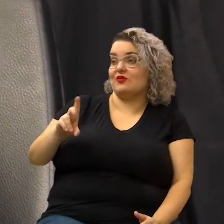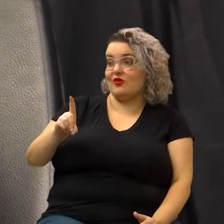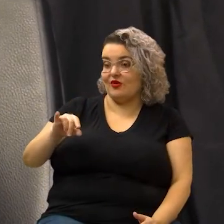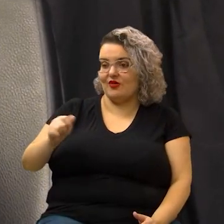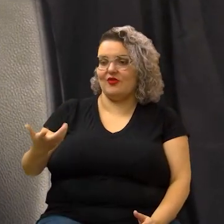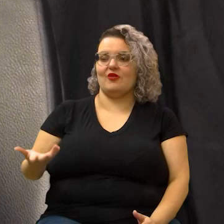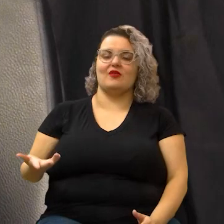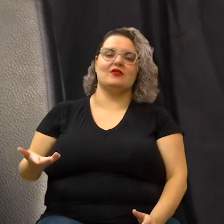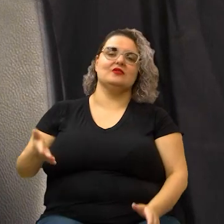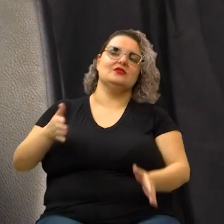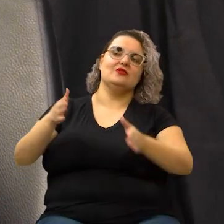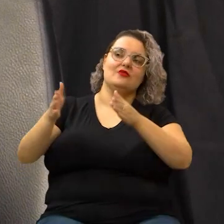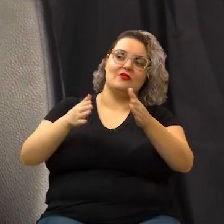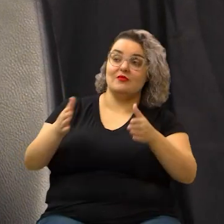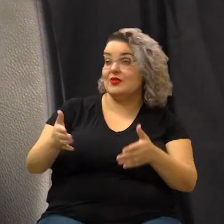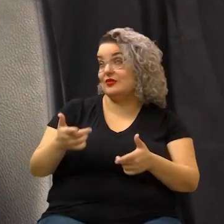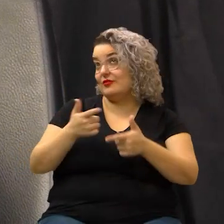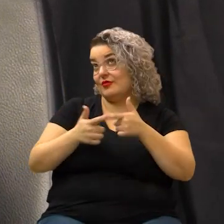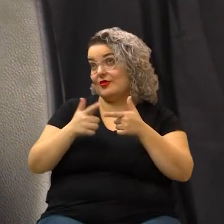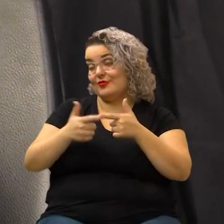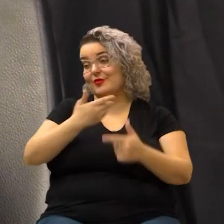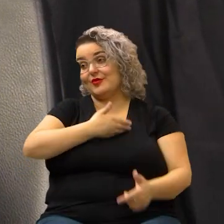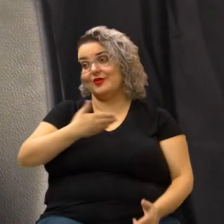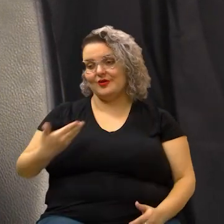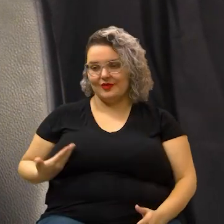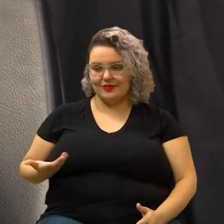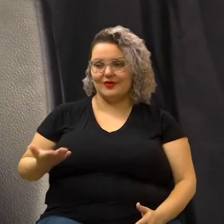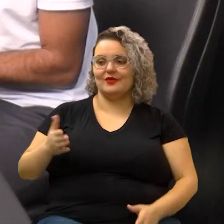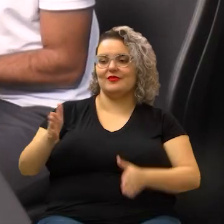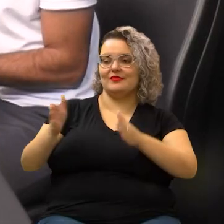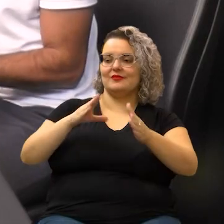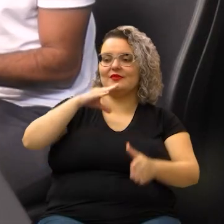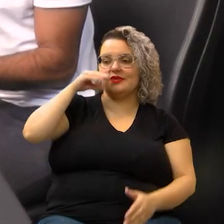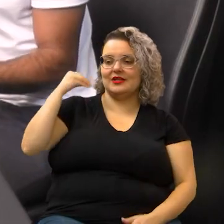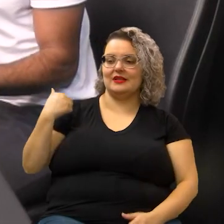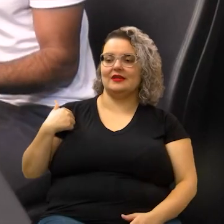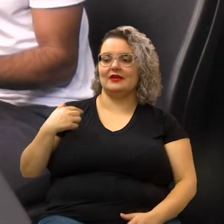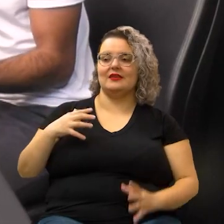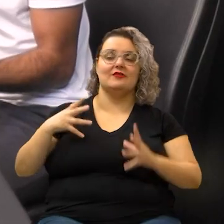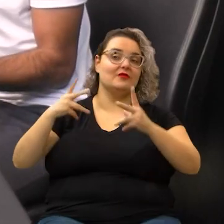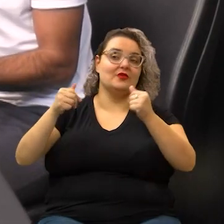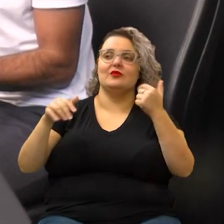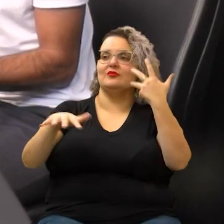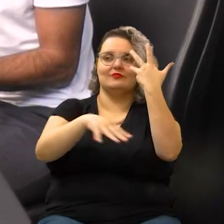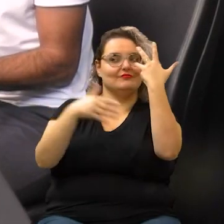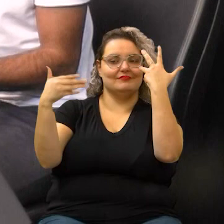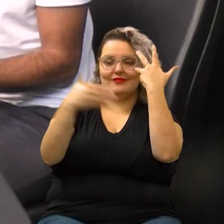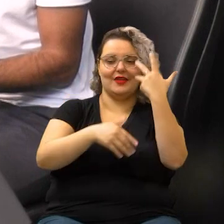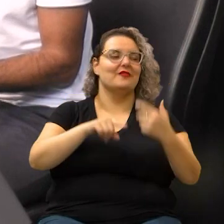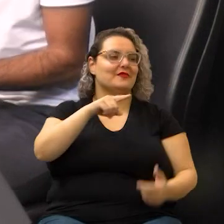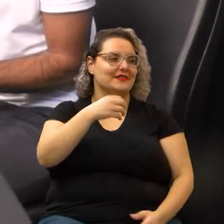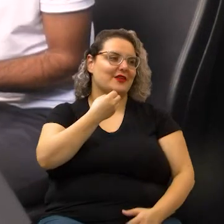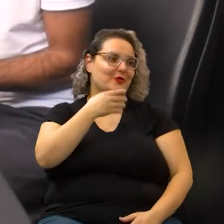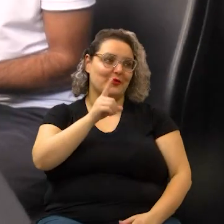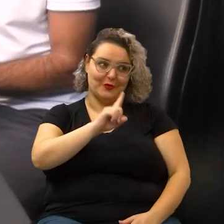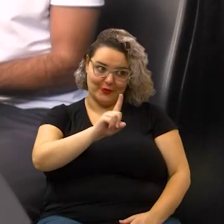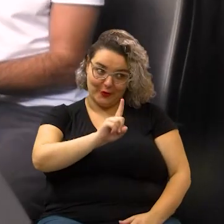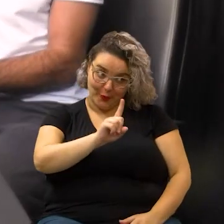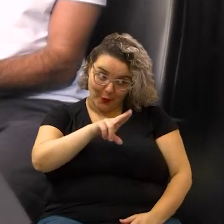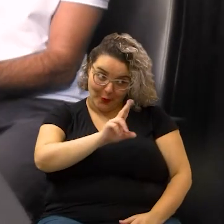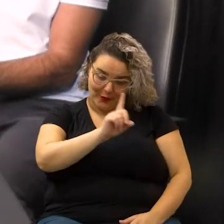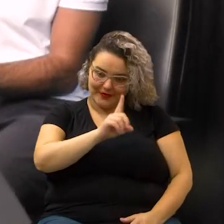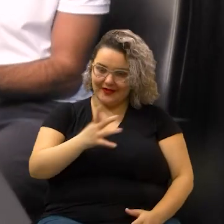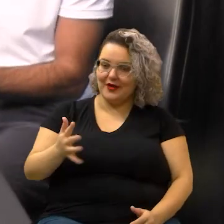público. Essa época era a minha adolescência. Mas você era bonzinho ou era o vilão? Eu fui em todas as Praças da Concórdia. Mas você era bonzinho.